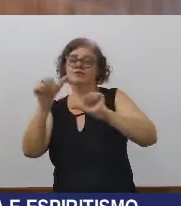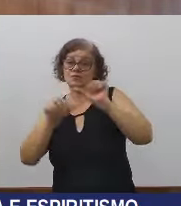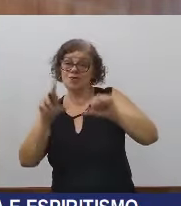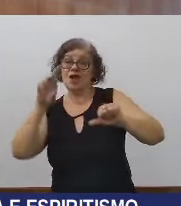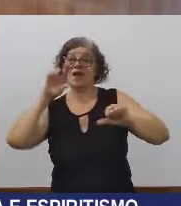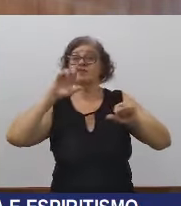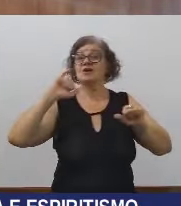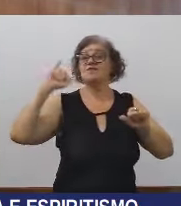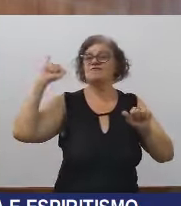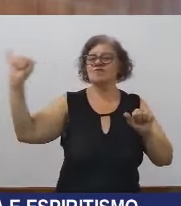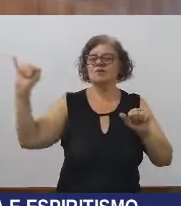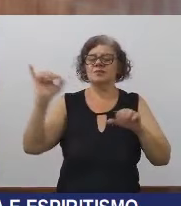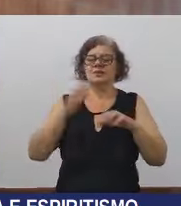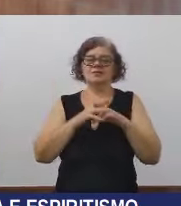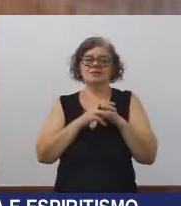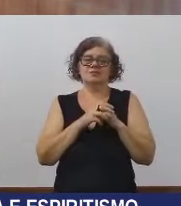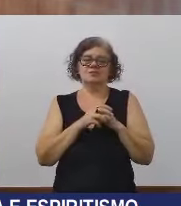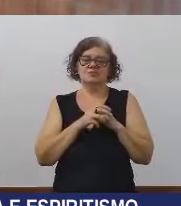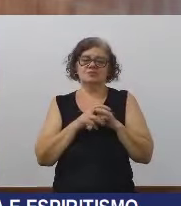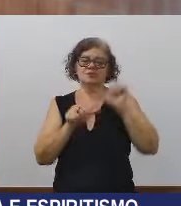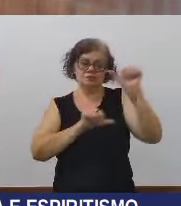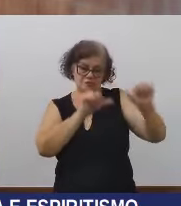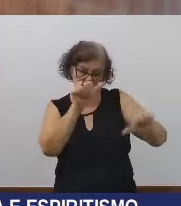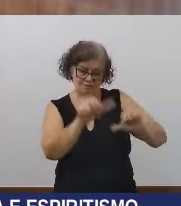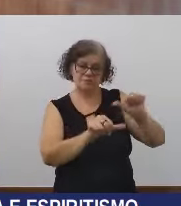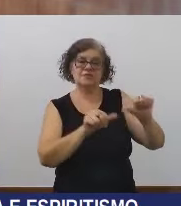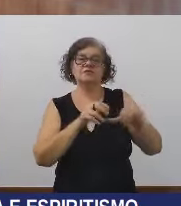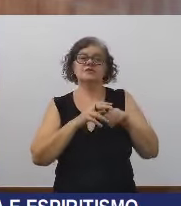chamada reforma íntima.